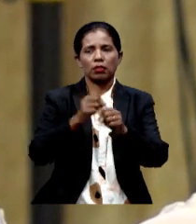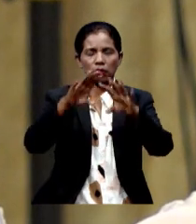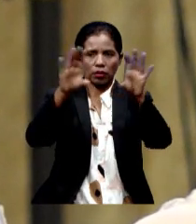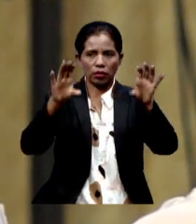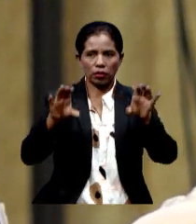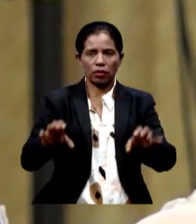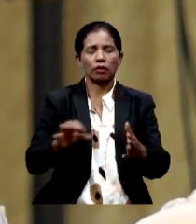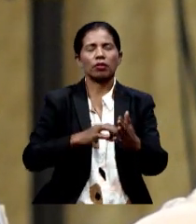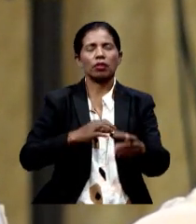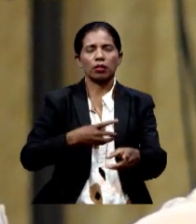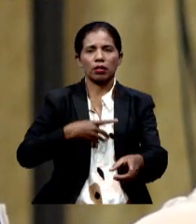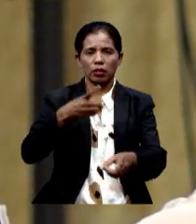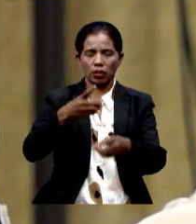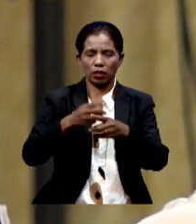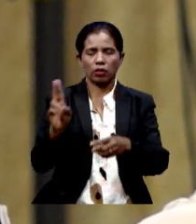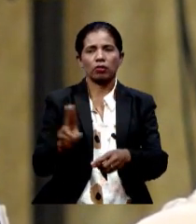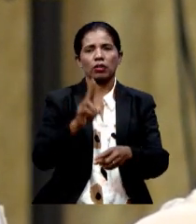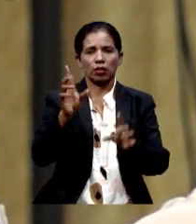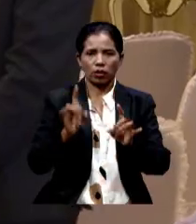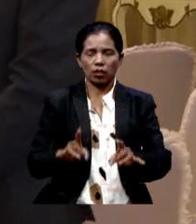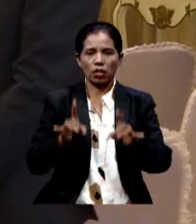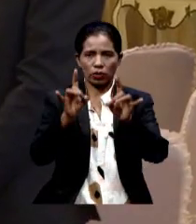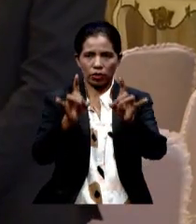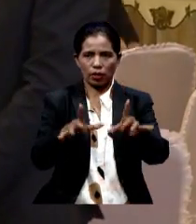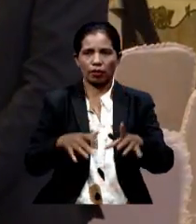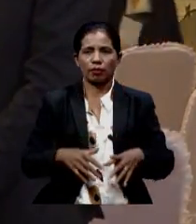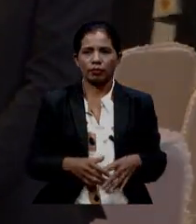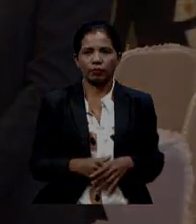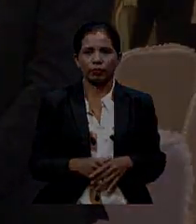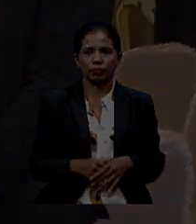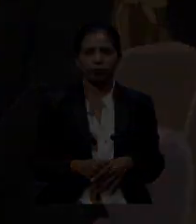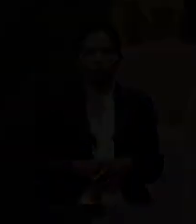Faculdade de Direito Universidade e Austrália. Celina Lopes, Agostinho da Costa, GMN.